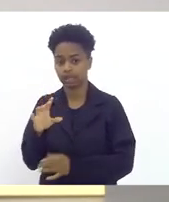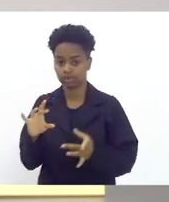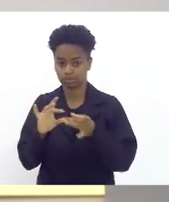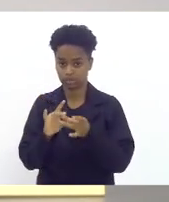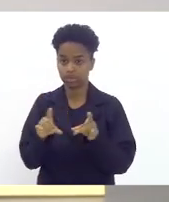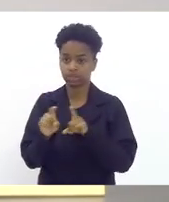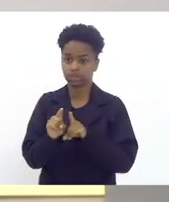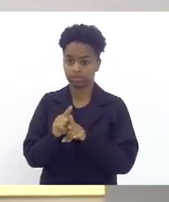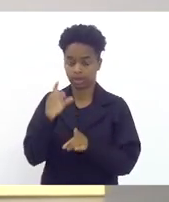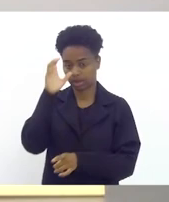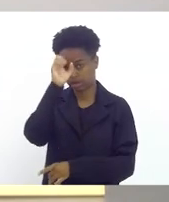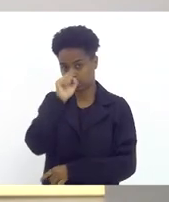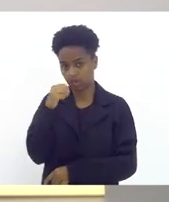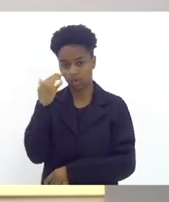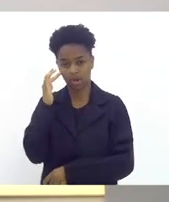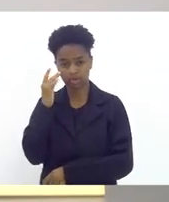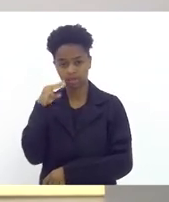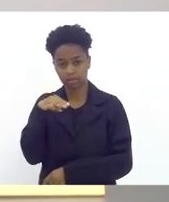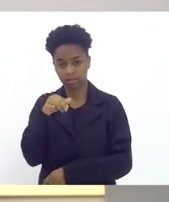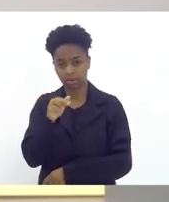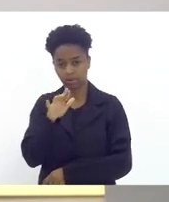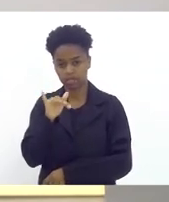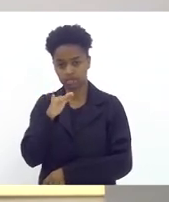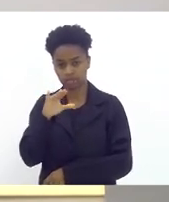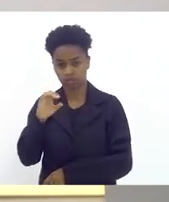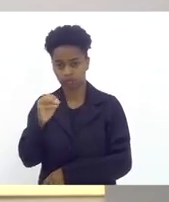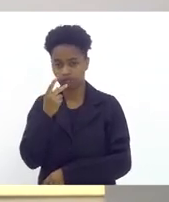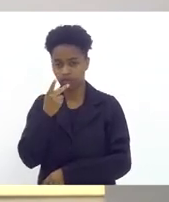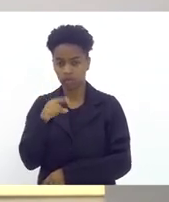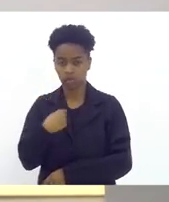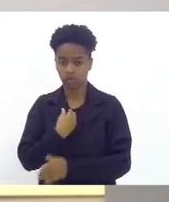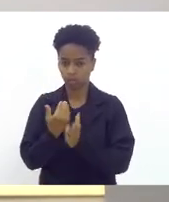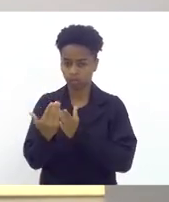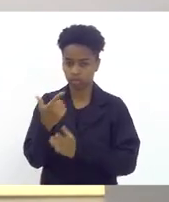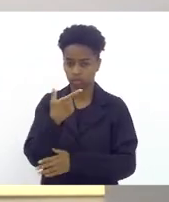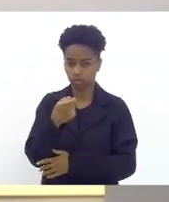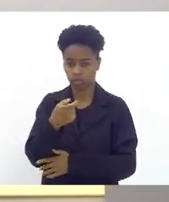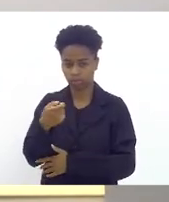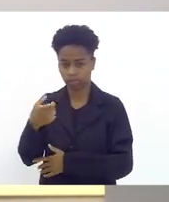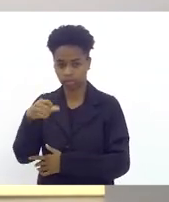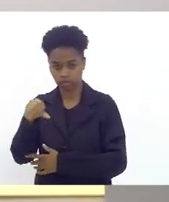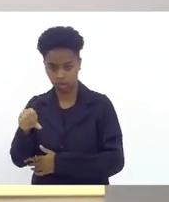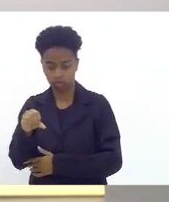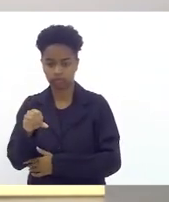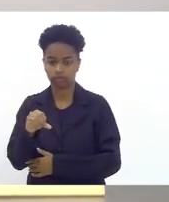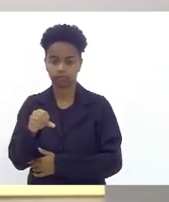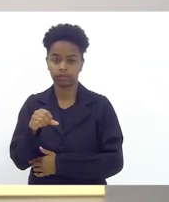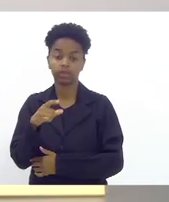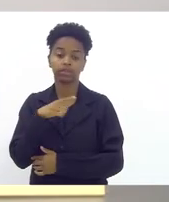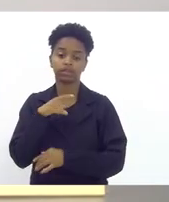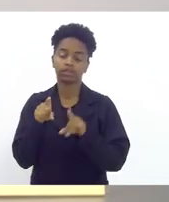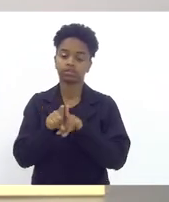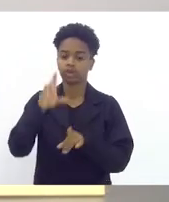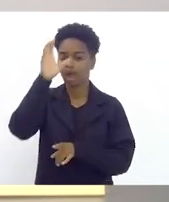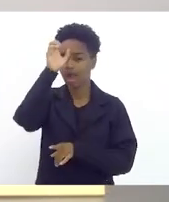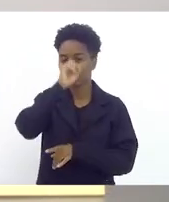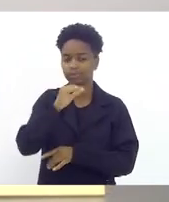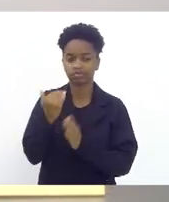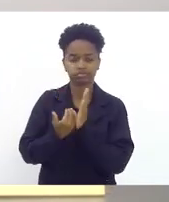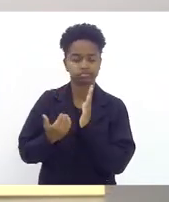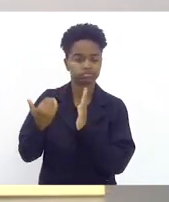aprendizado também acho que Maurício apontou né começamos em 2009 os primeiros projetos PSN no estado a gente também teve um aprendizado muito grande